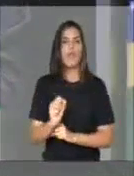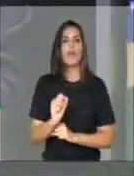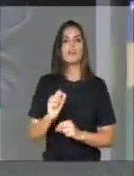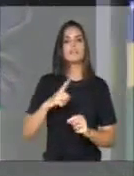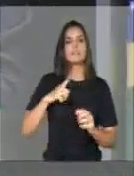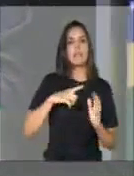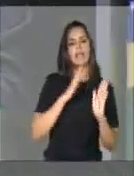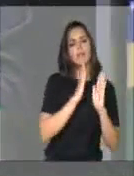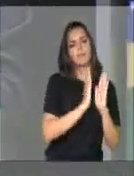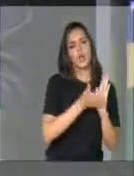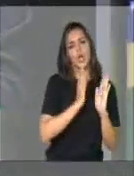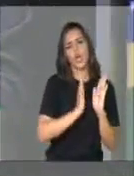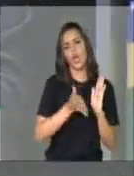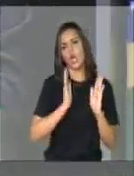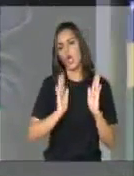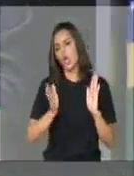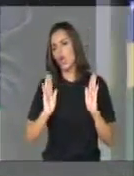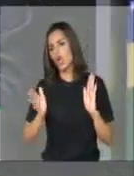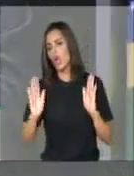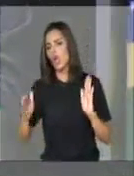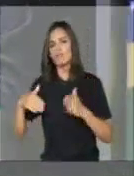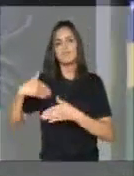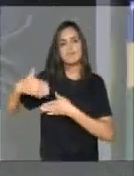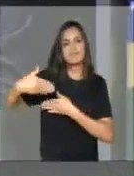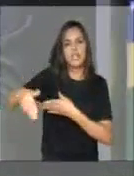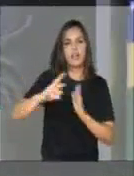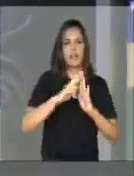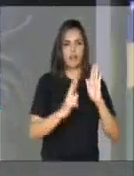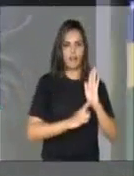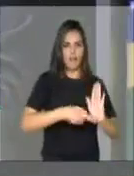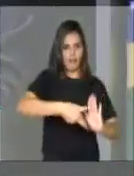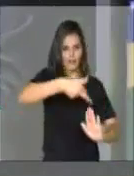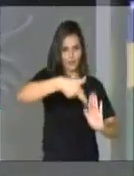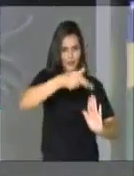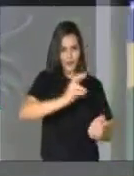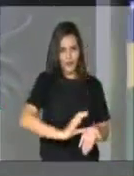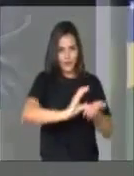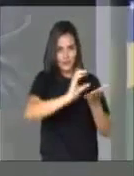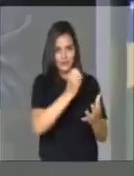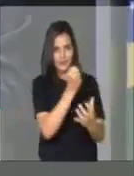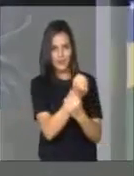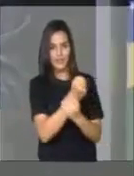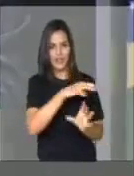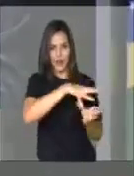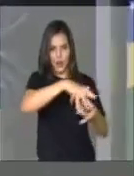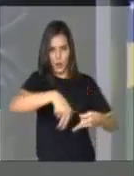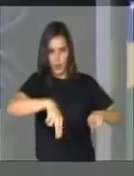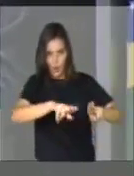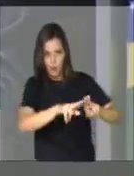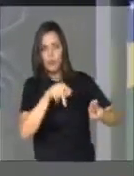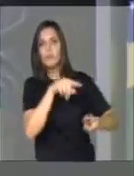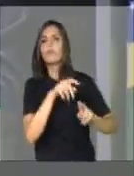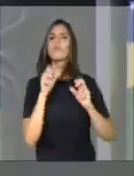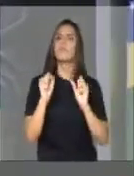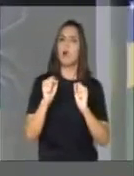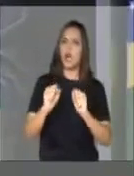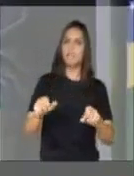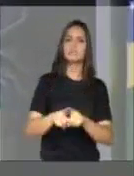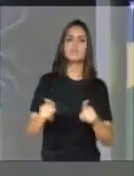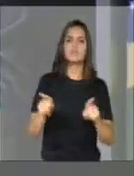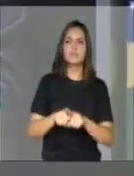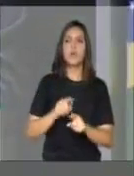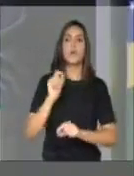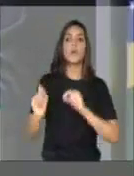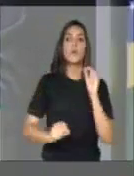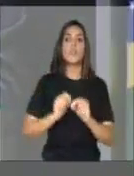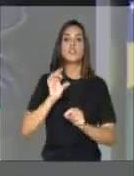o itinerário procedimental até que se efetive o bloqueio de ativos determinado por resolução do Conselho de Segurança das Nações Unidas poderá até